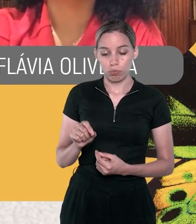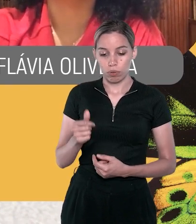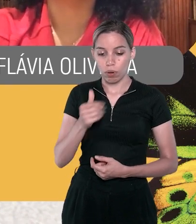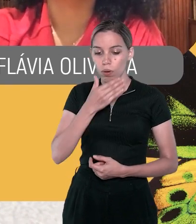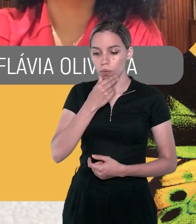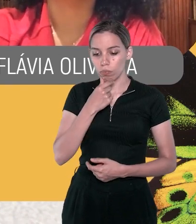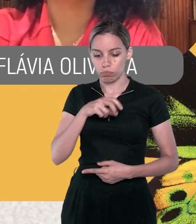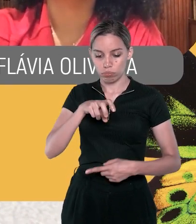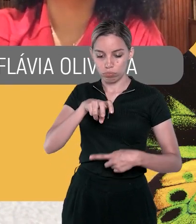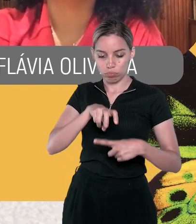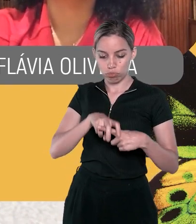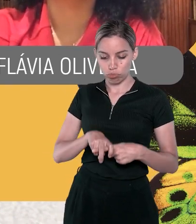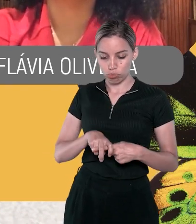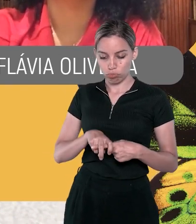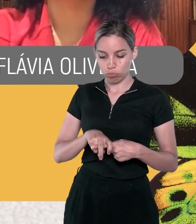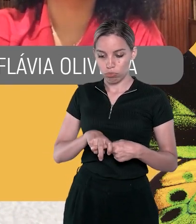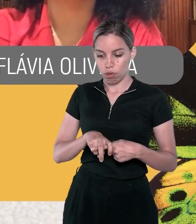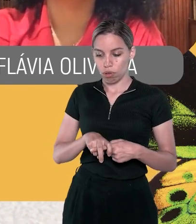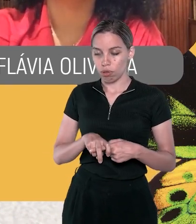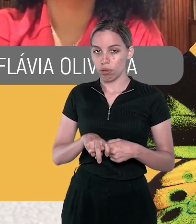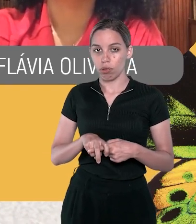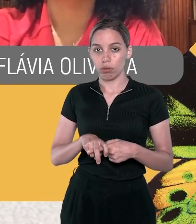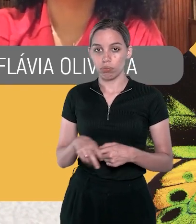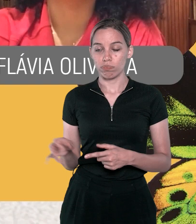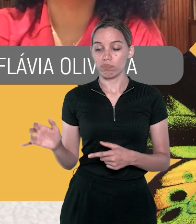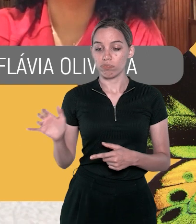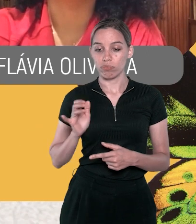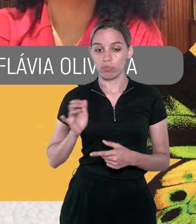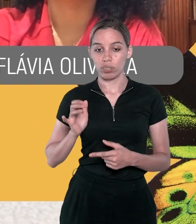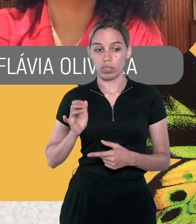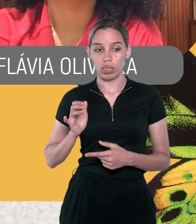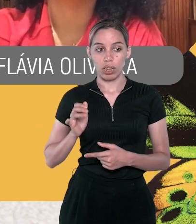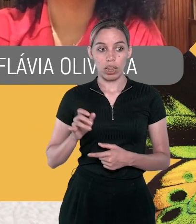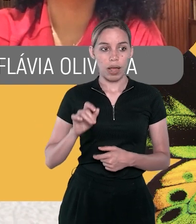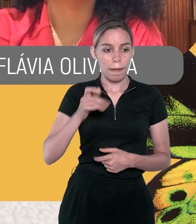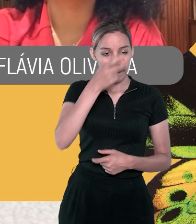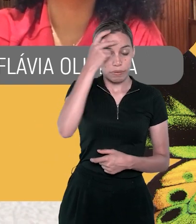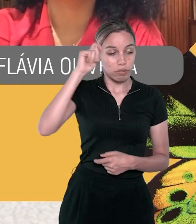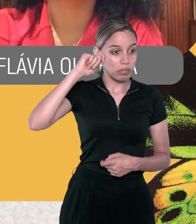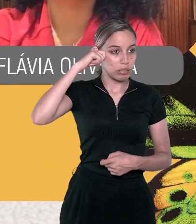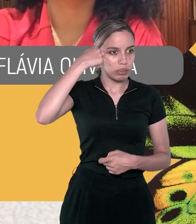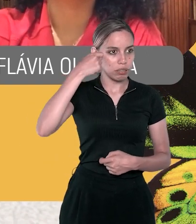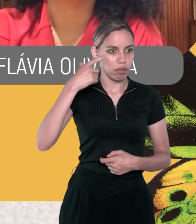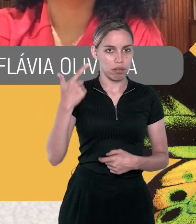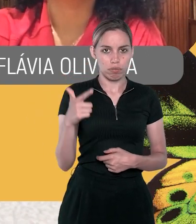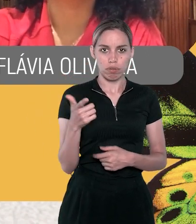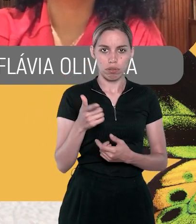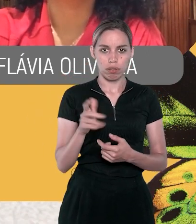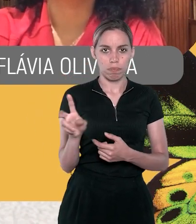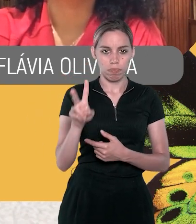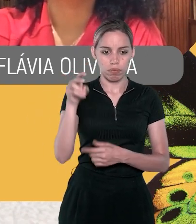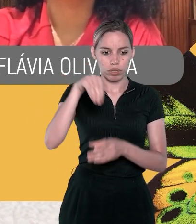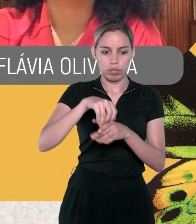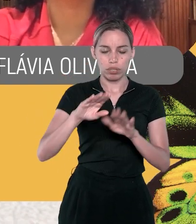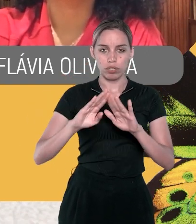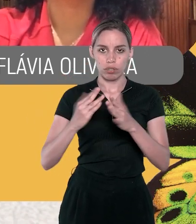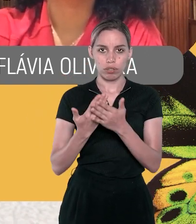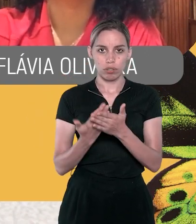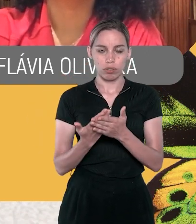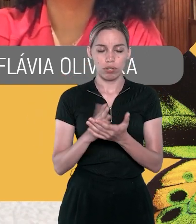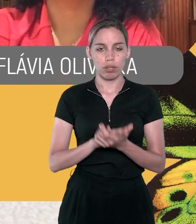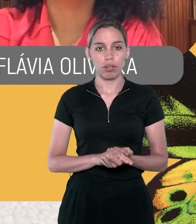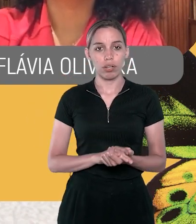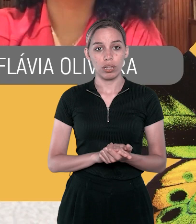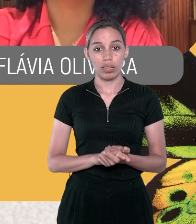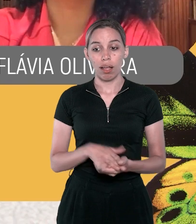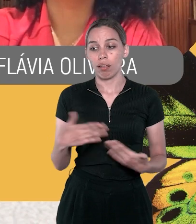lugares mais valorizados, na escola não tem, no clube não tem, né? Então você está acostumado, você